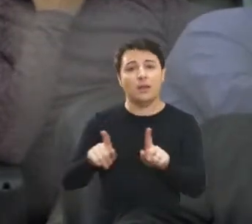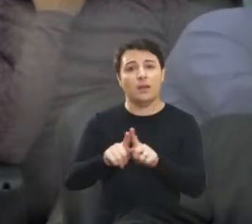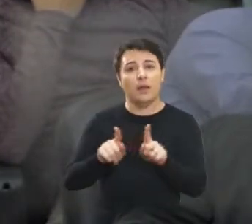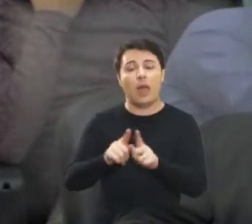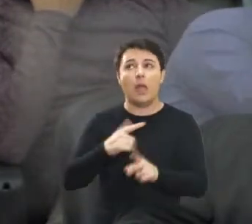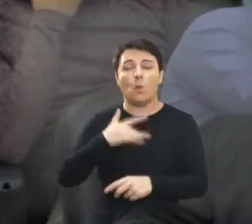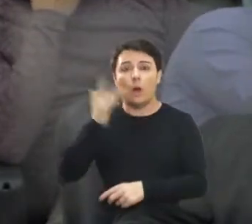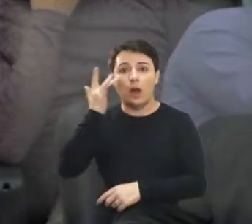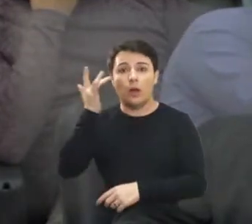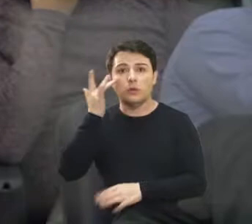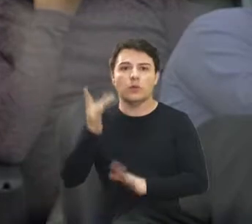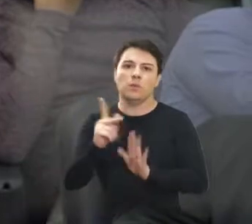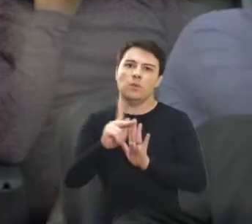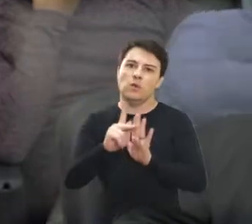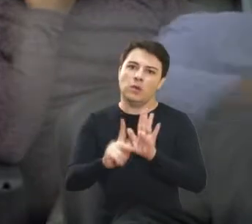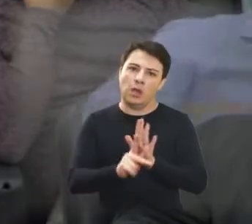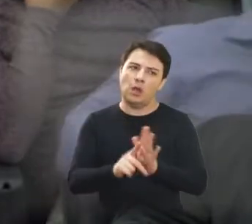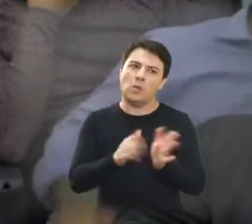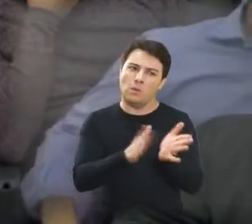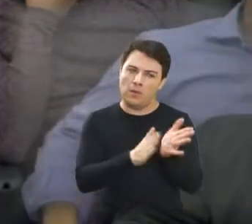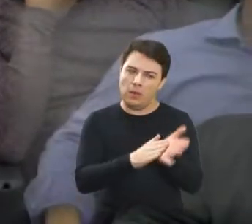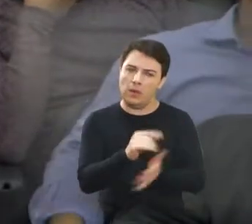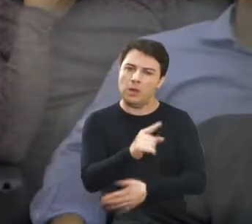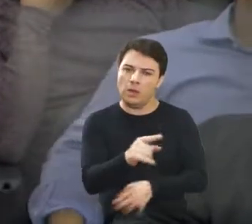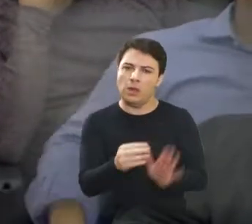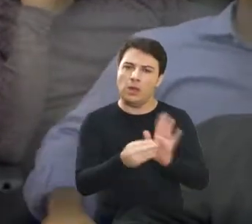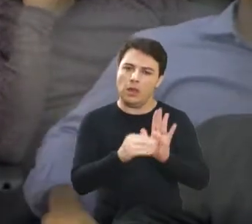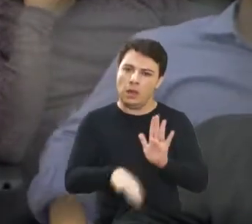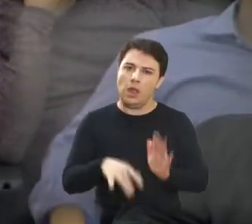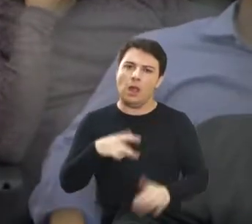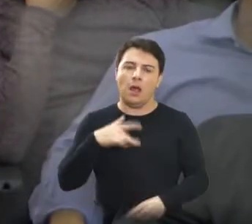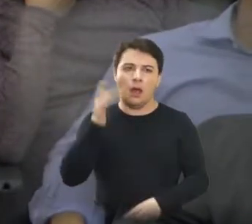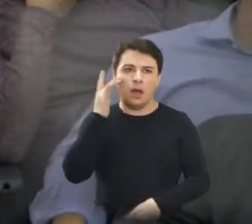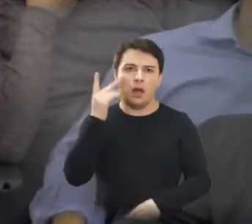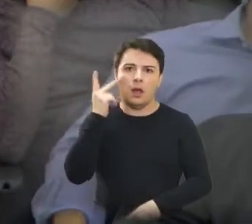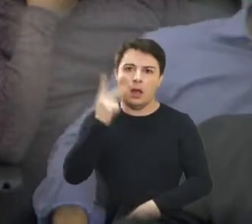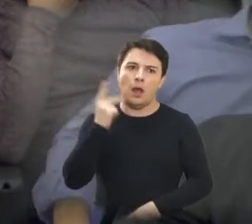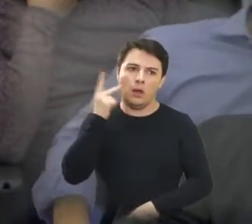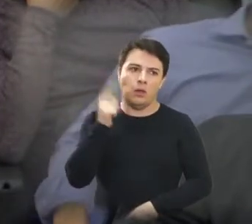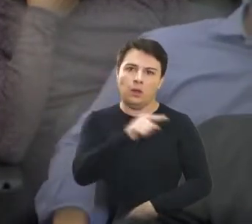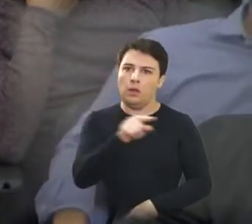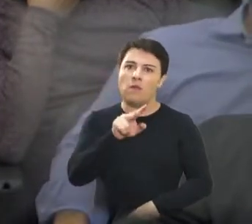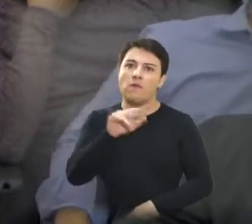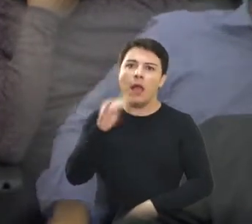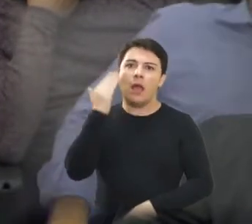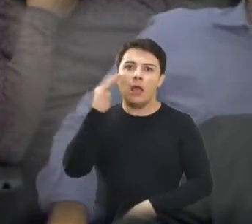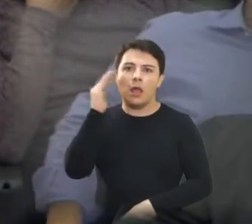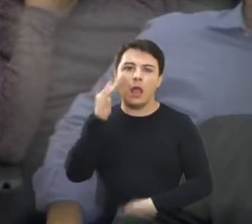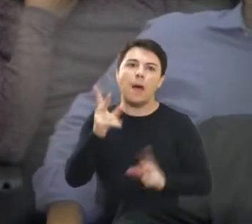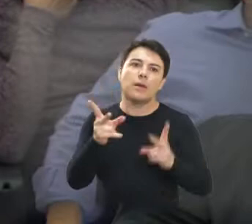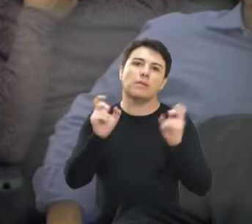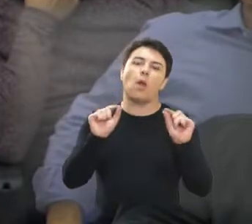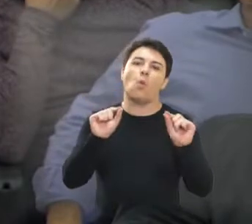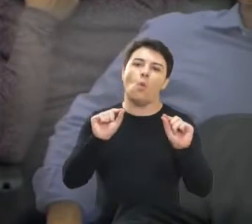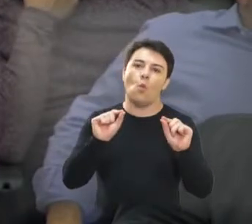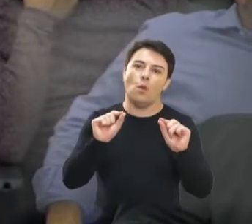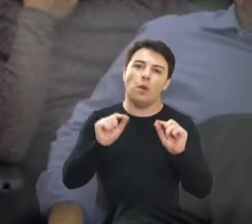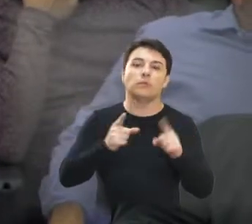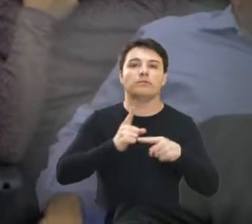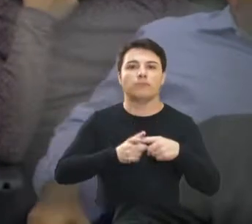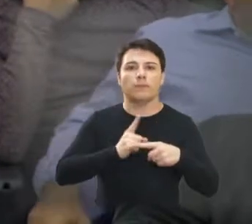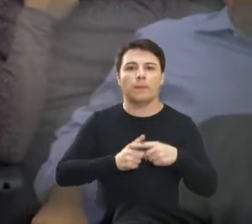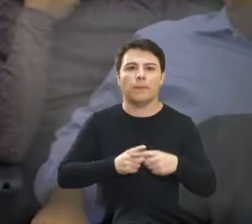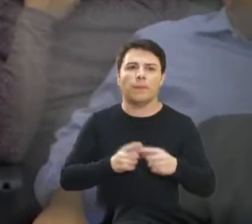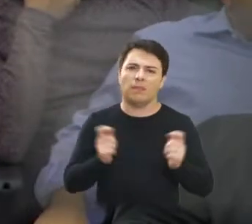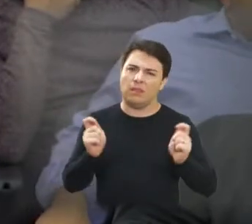que o projeto, parabéns pela indicação, eu acho que os vereadores vão entender, vão captar a necessidade, e acho que tem